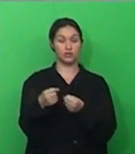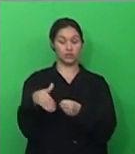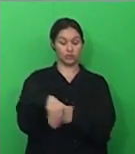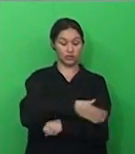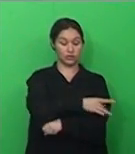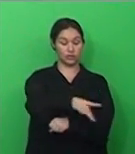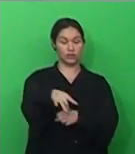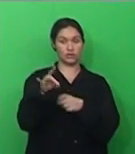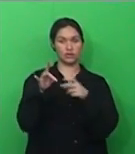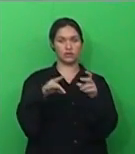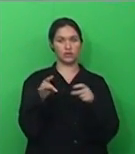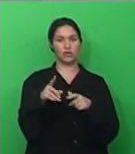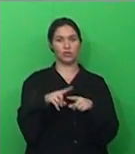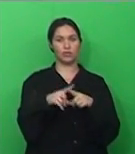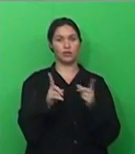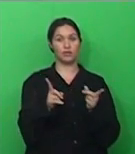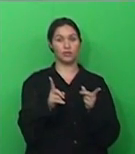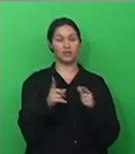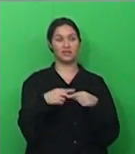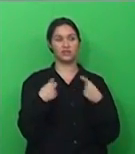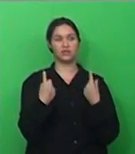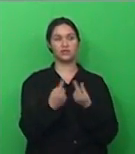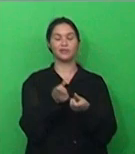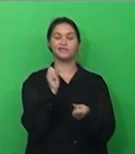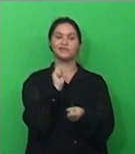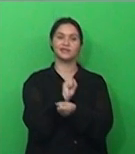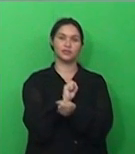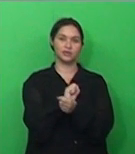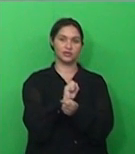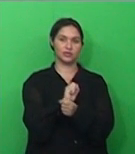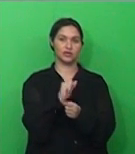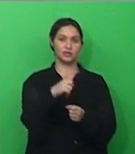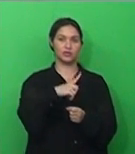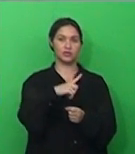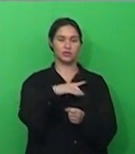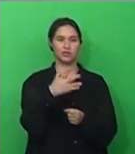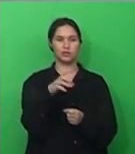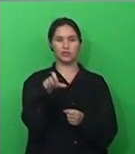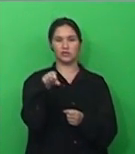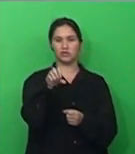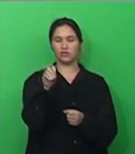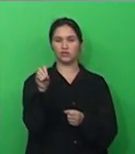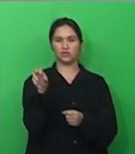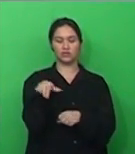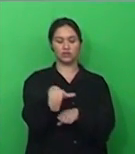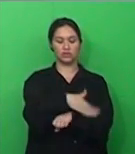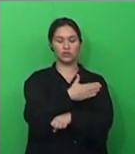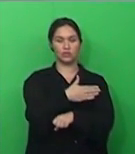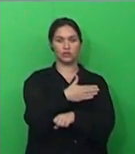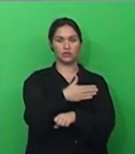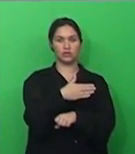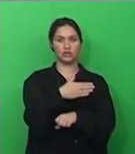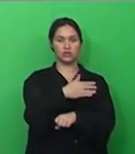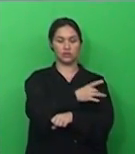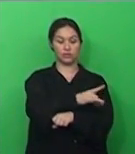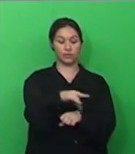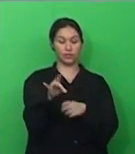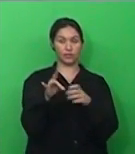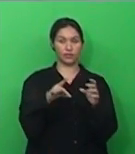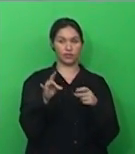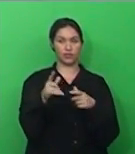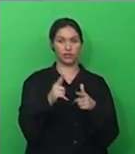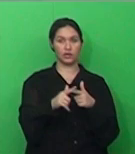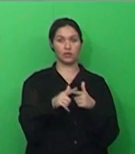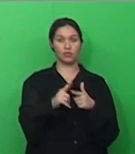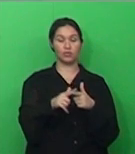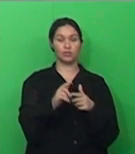quase mais de 800, 900 ruas por pavimentar. E se criou-se uma expectativa que é perigoso. Aonde eu tenho